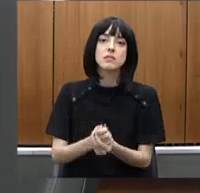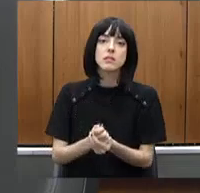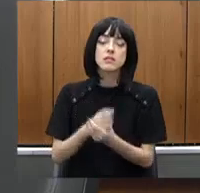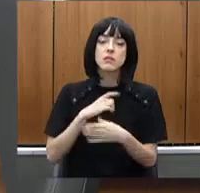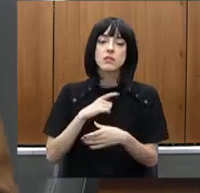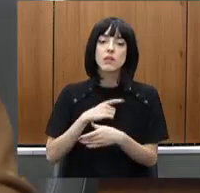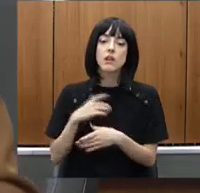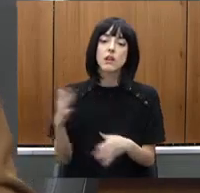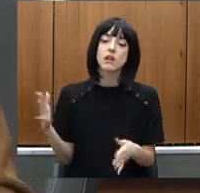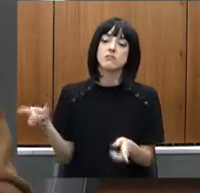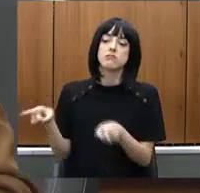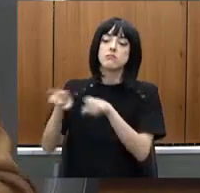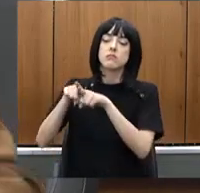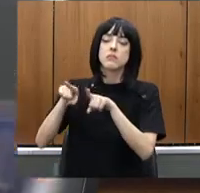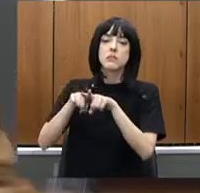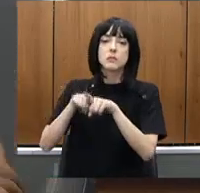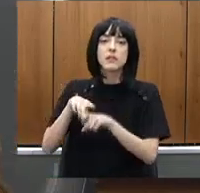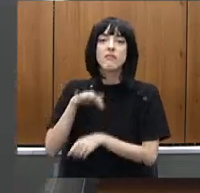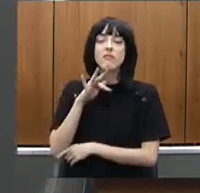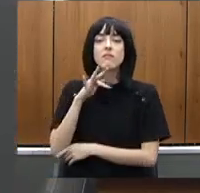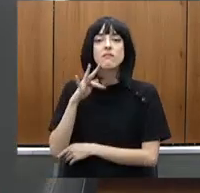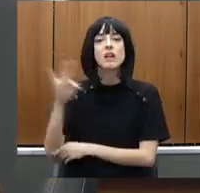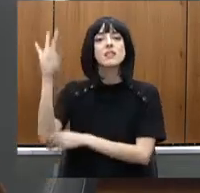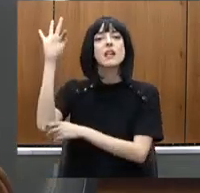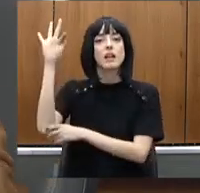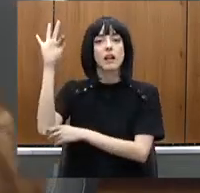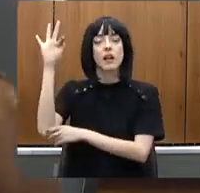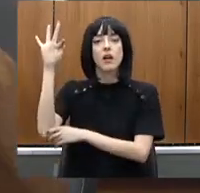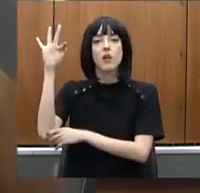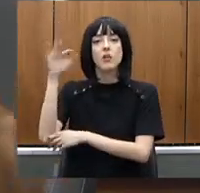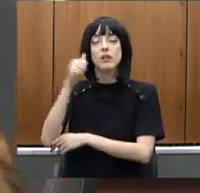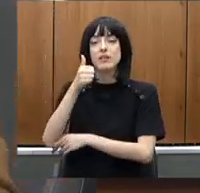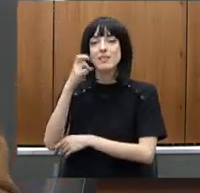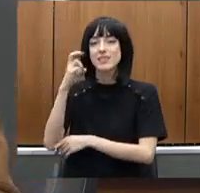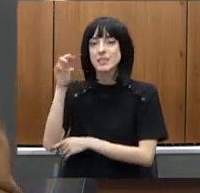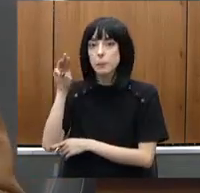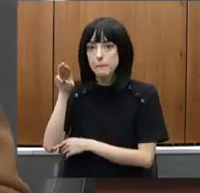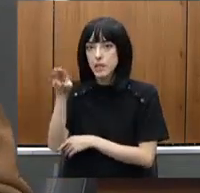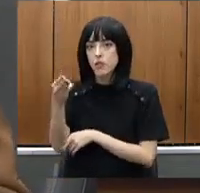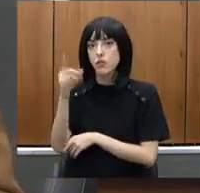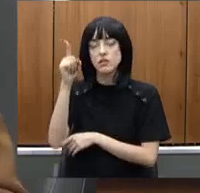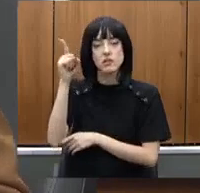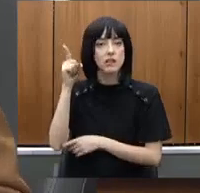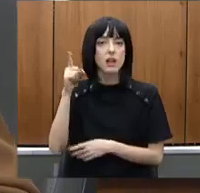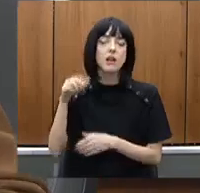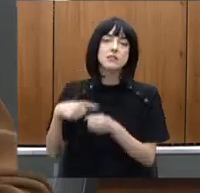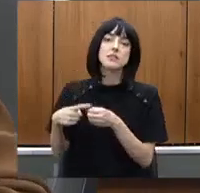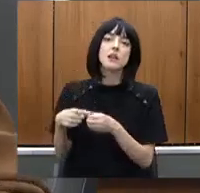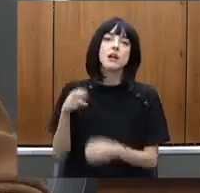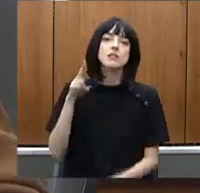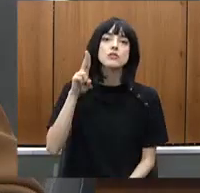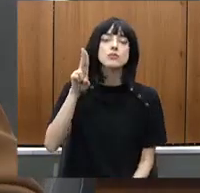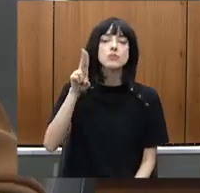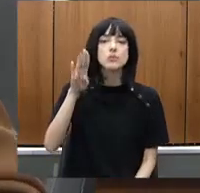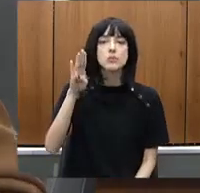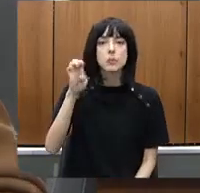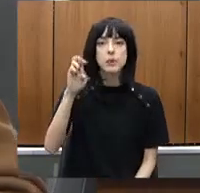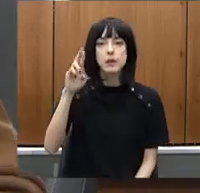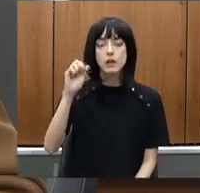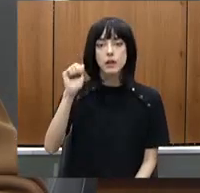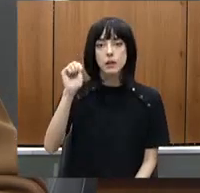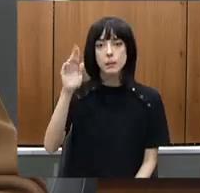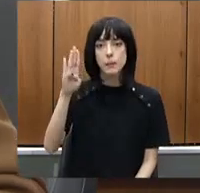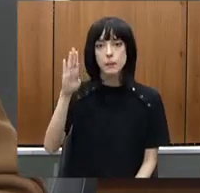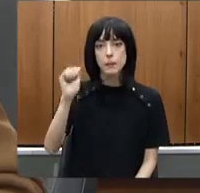Federal que é 15 milhões lá de Uberaba aí passando mais uma em tempo de valores